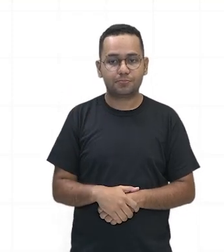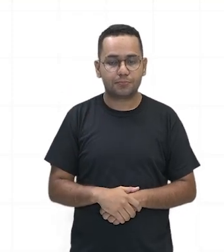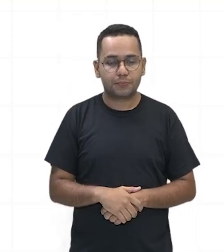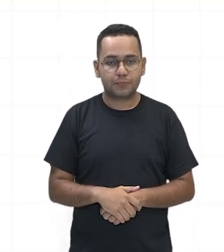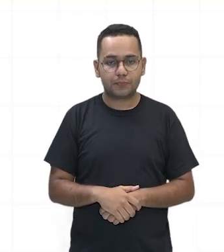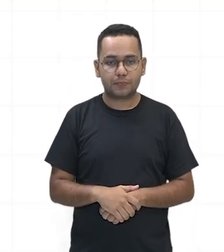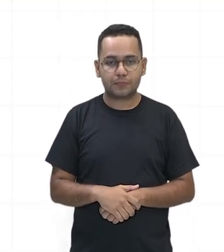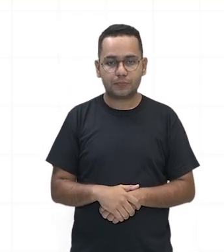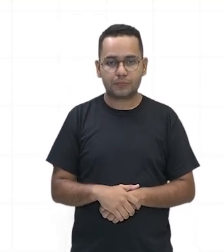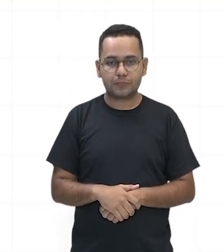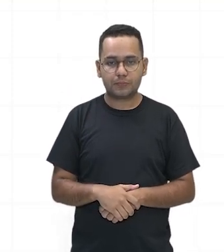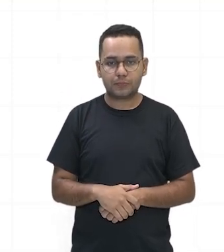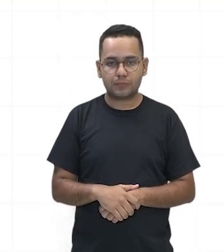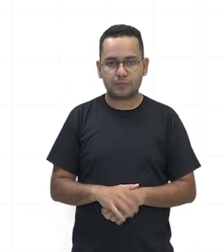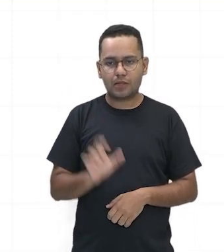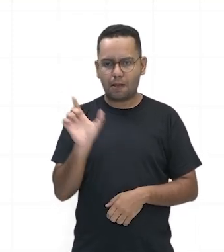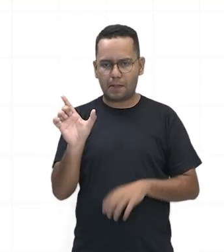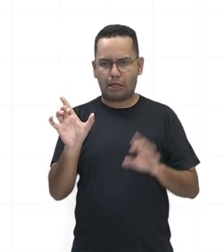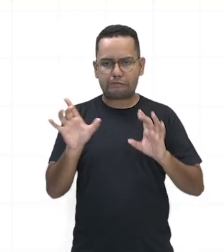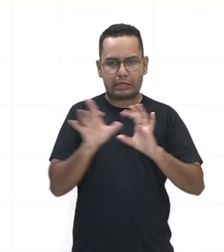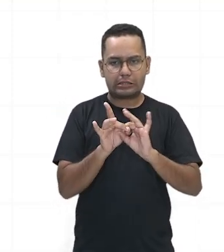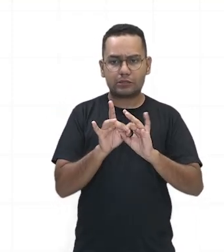com a casa comum,